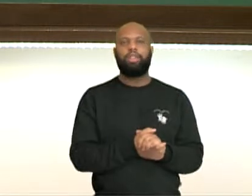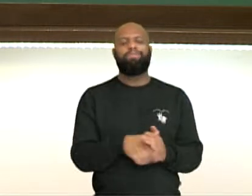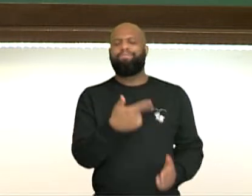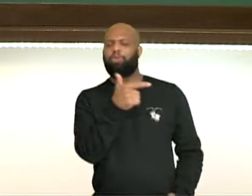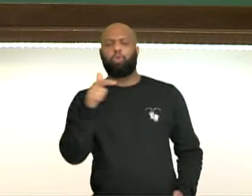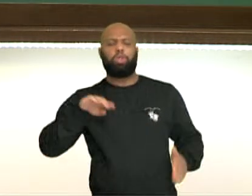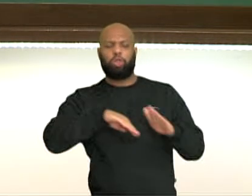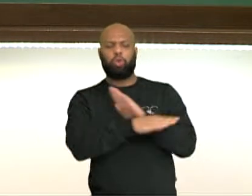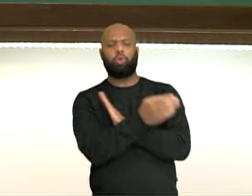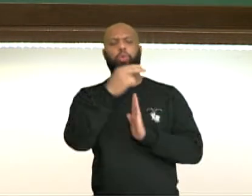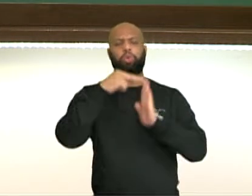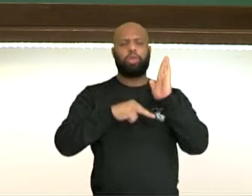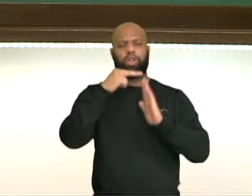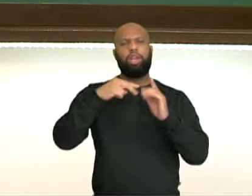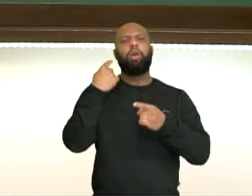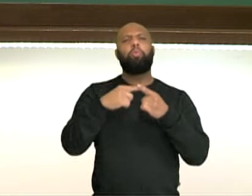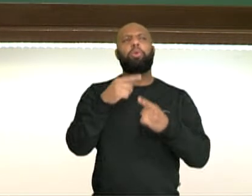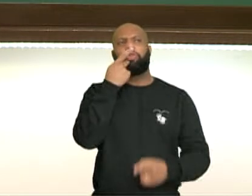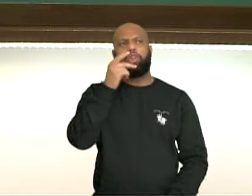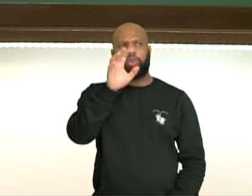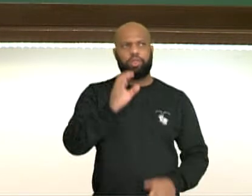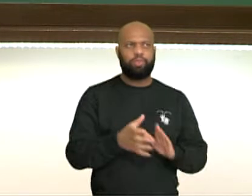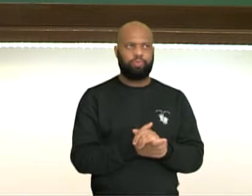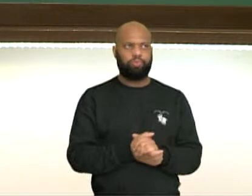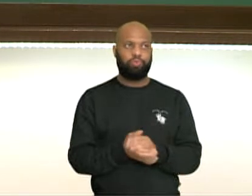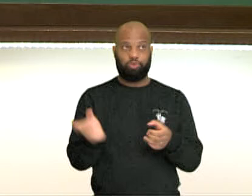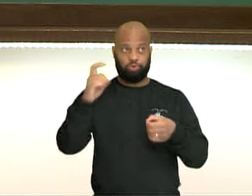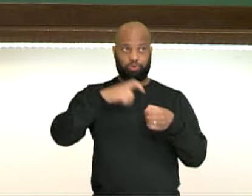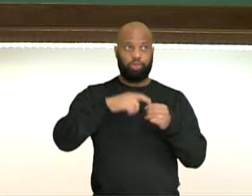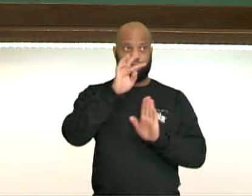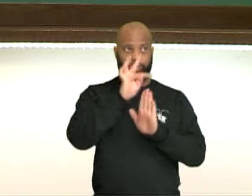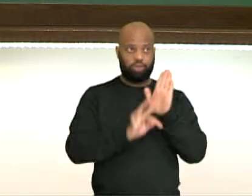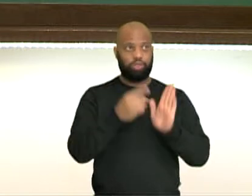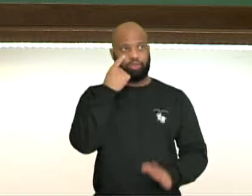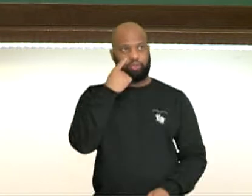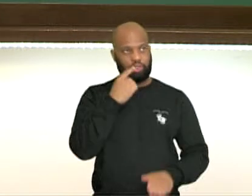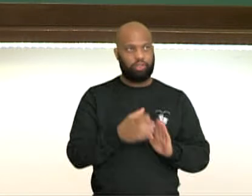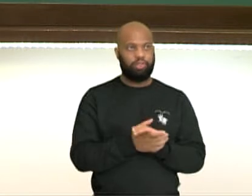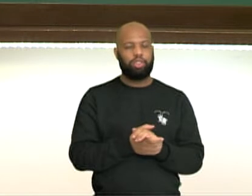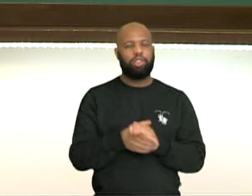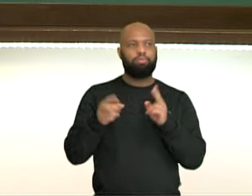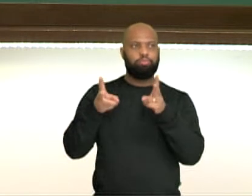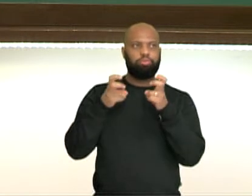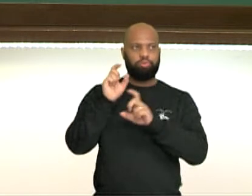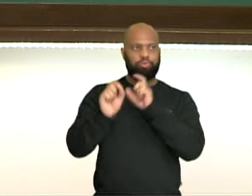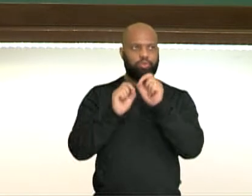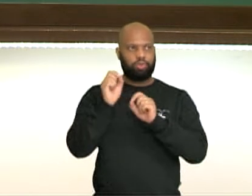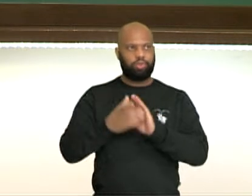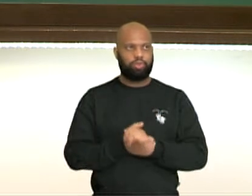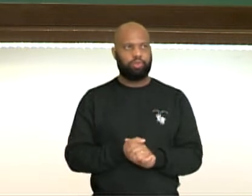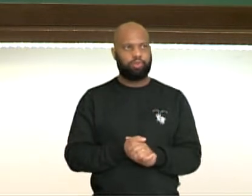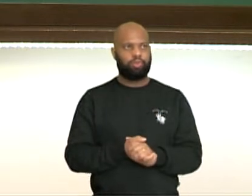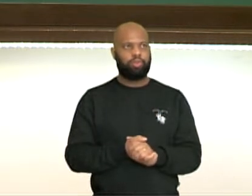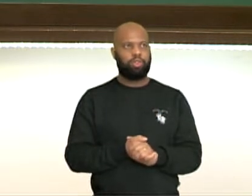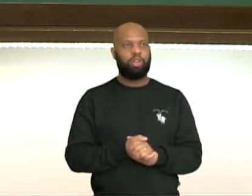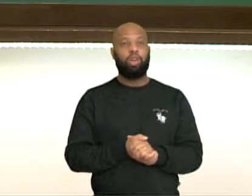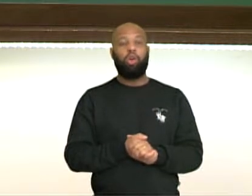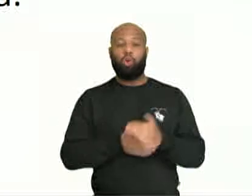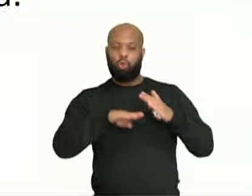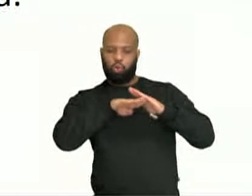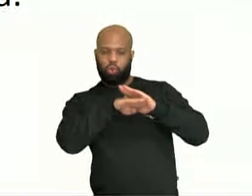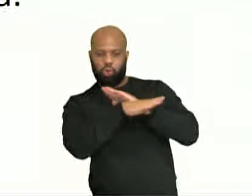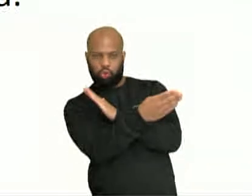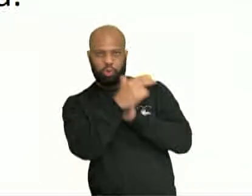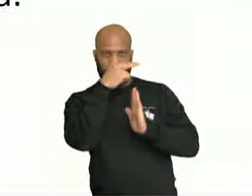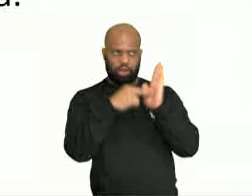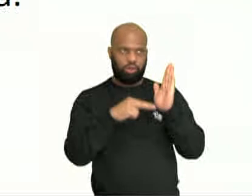hábito de leitura. Por que será que ele diz isso? Ó, voltando aqui no texto, eu observo que ó, o hábito de leitura